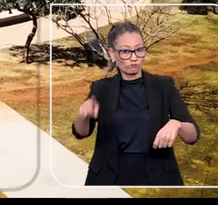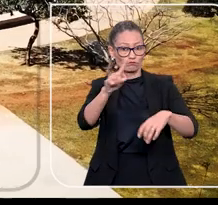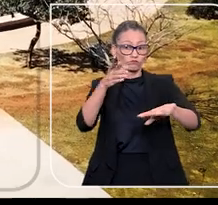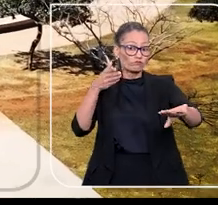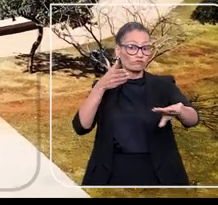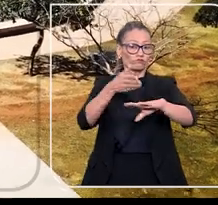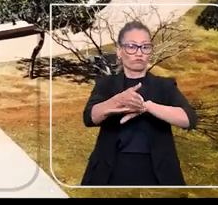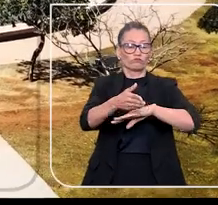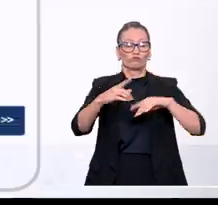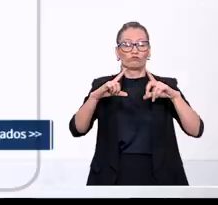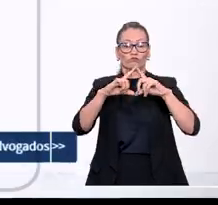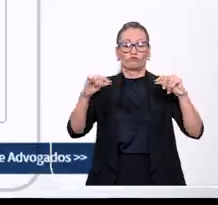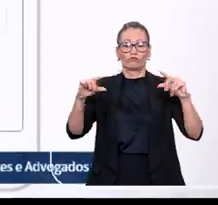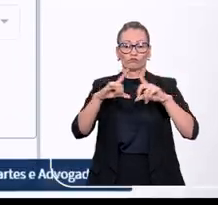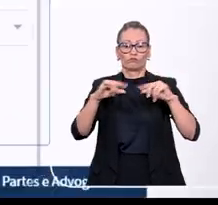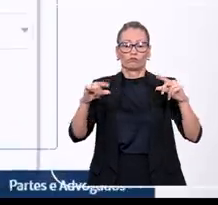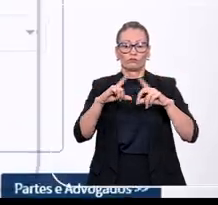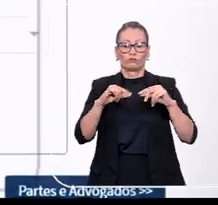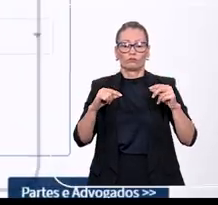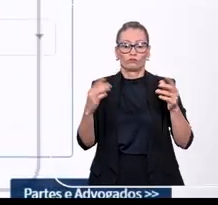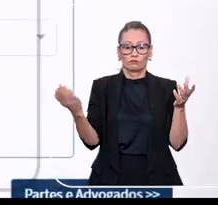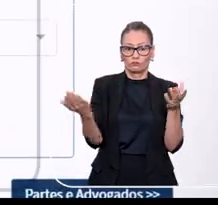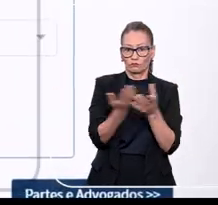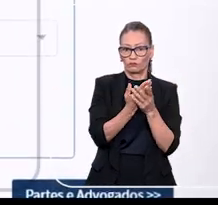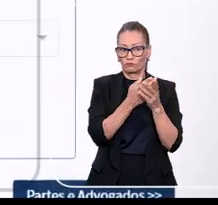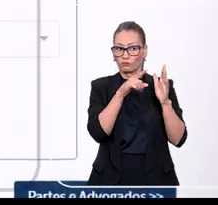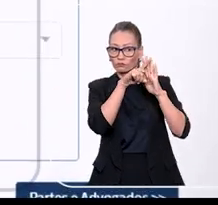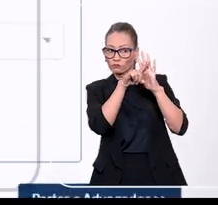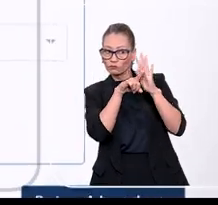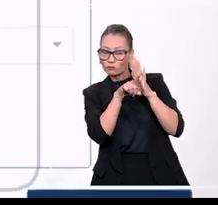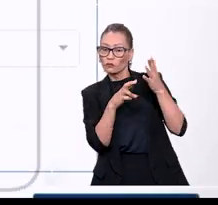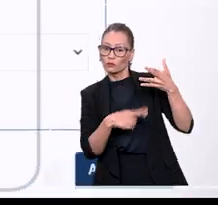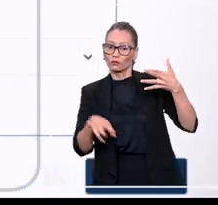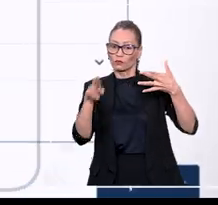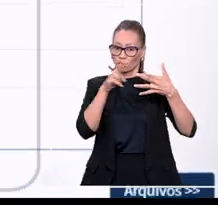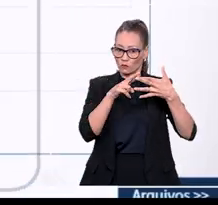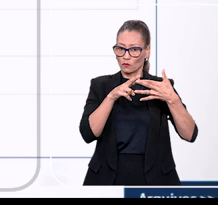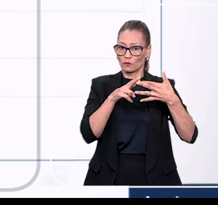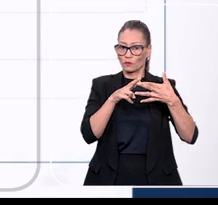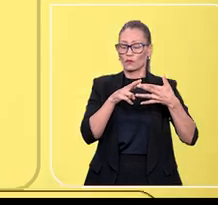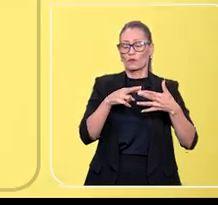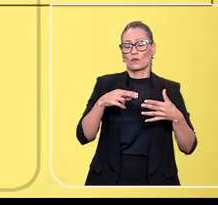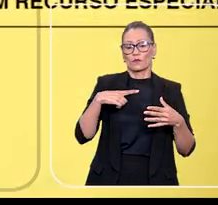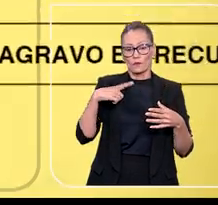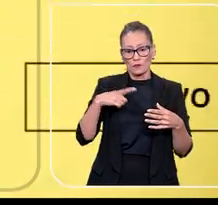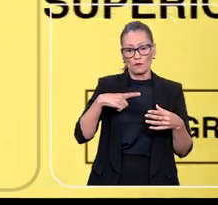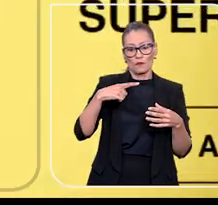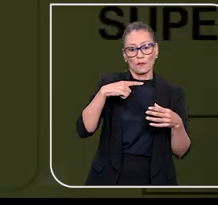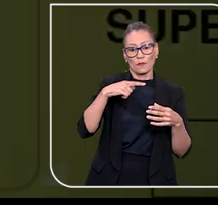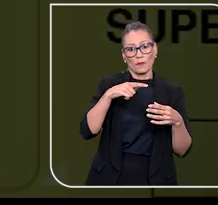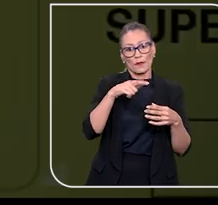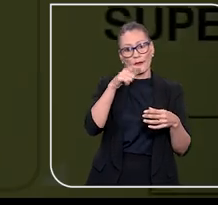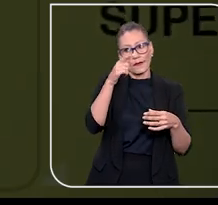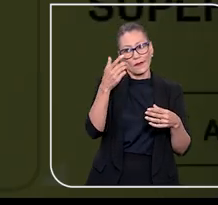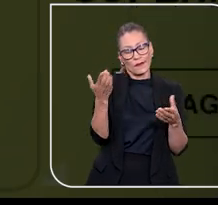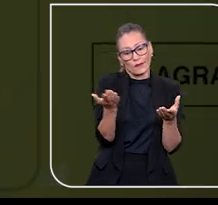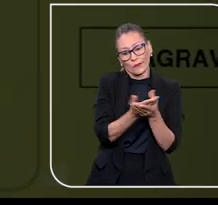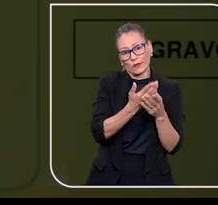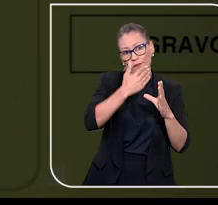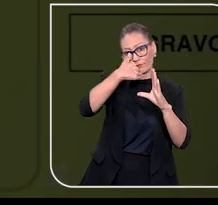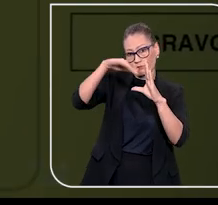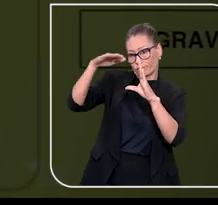Brasília para dar entrada em uma ação ou recurso. Os casos são enviados ao STJ em formato eletrônico.